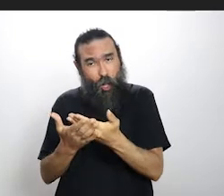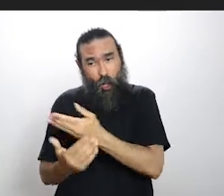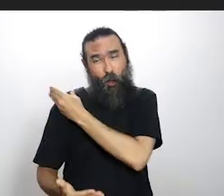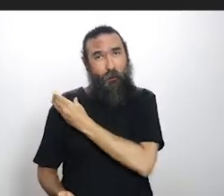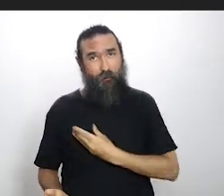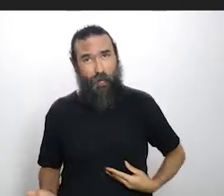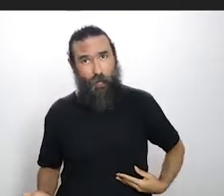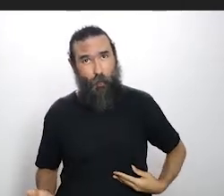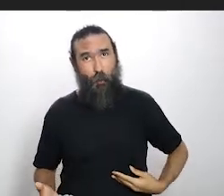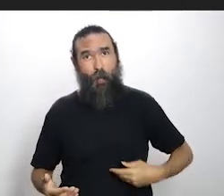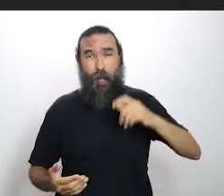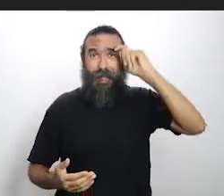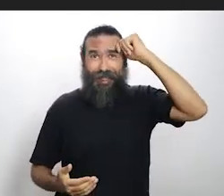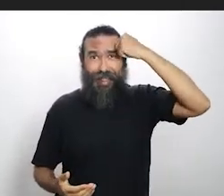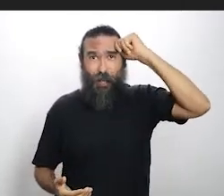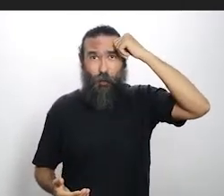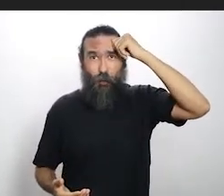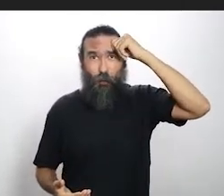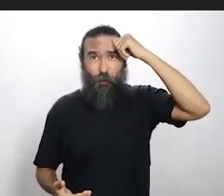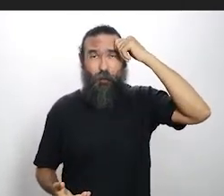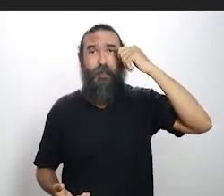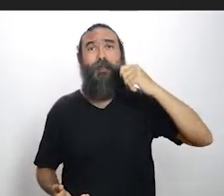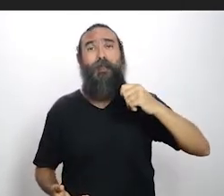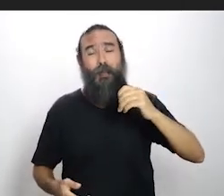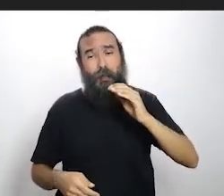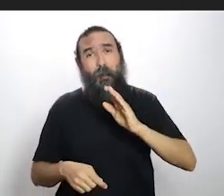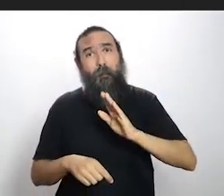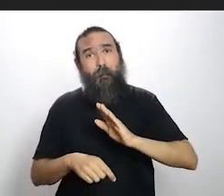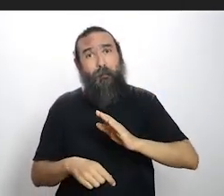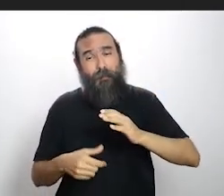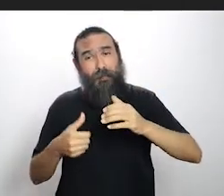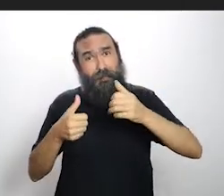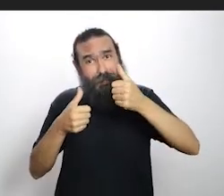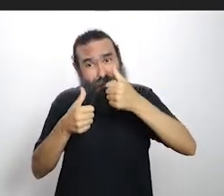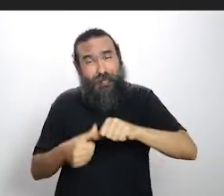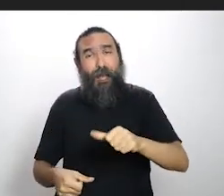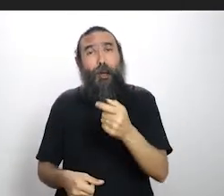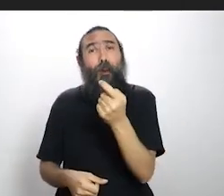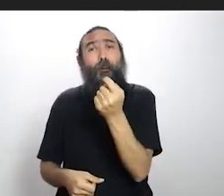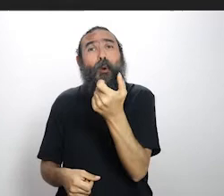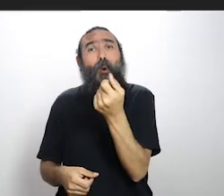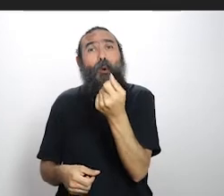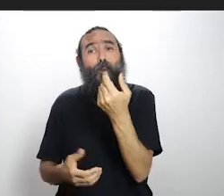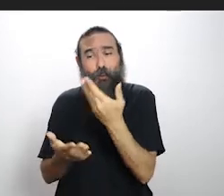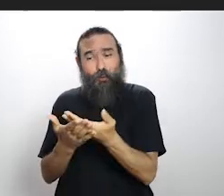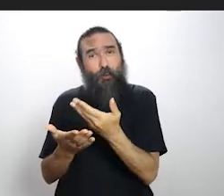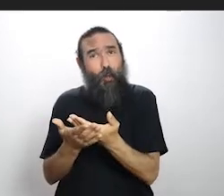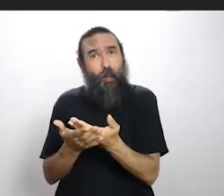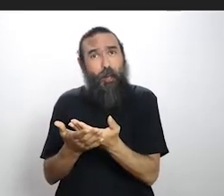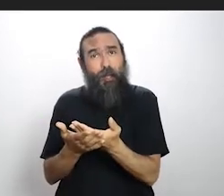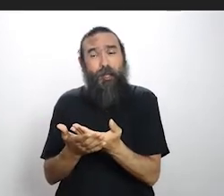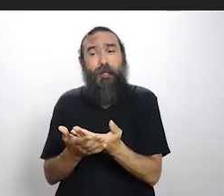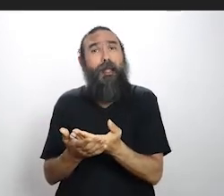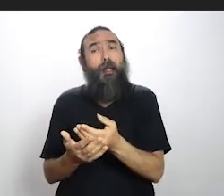no ambiente escolar e o que evade primeiro. E a luta por